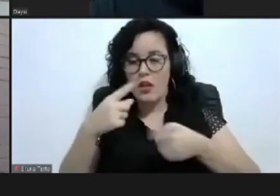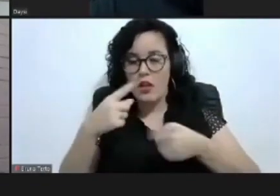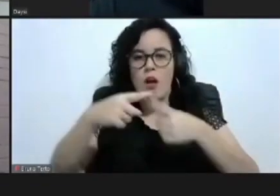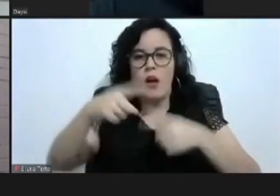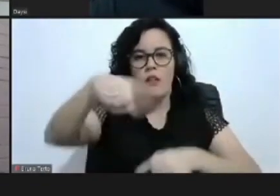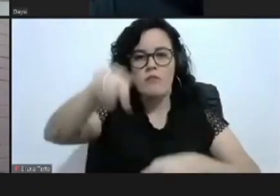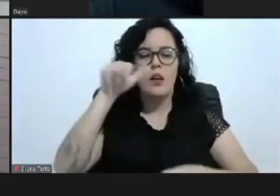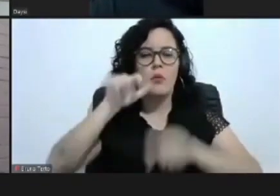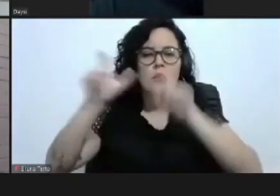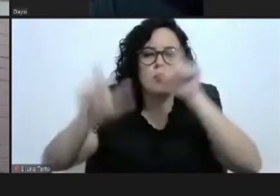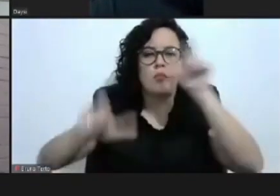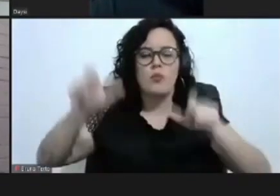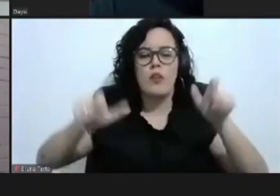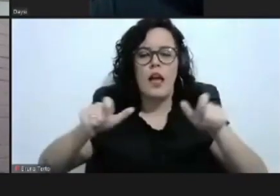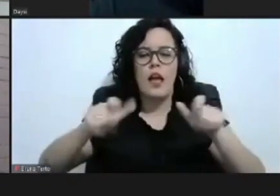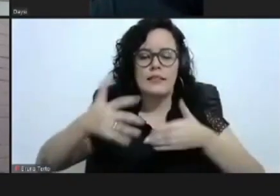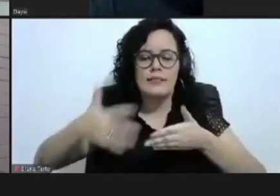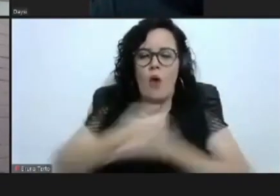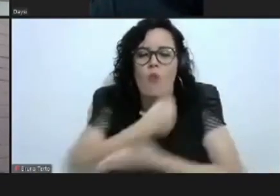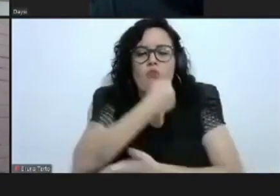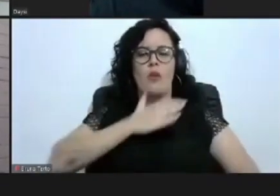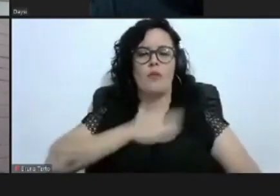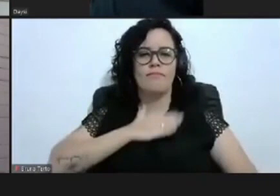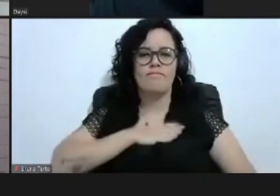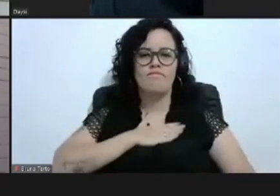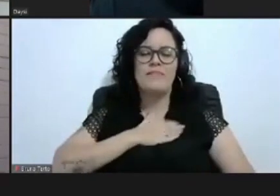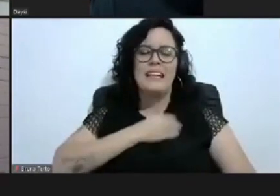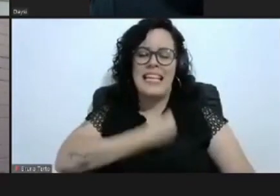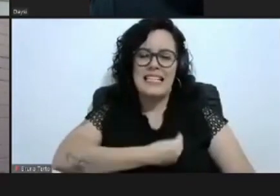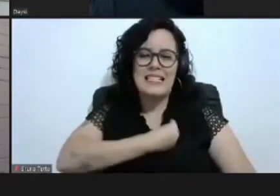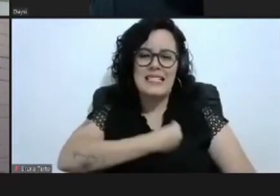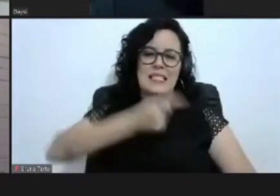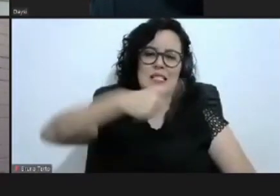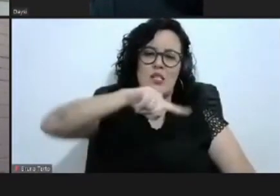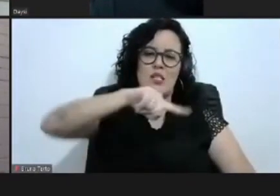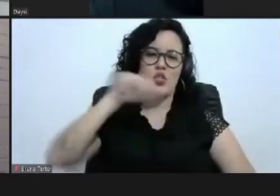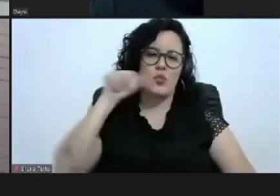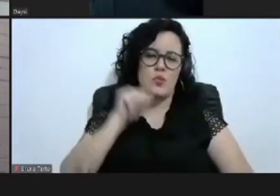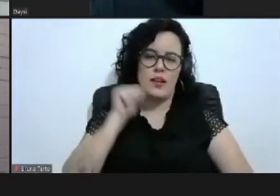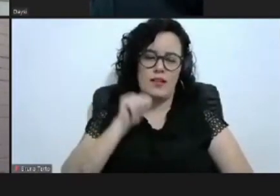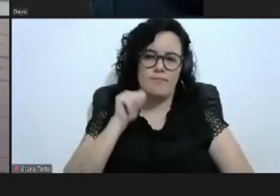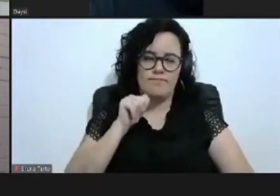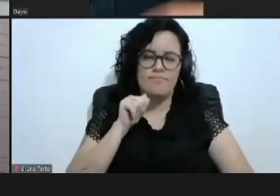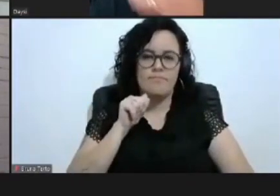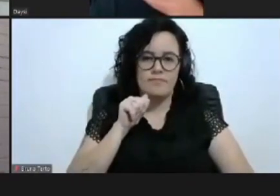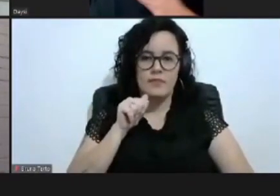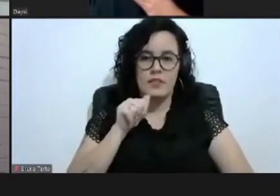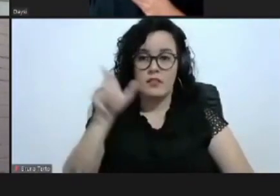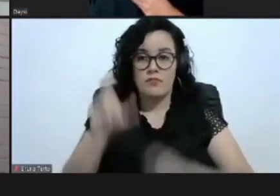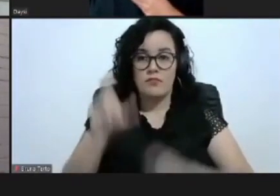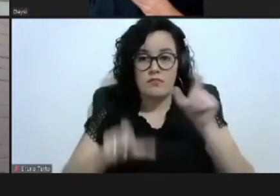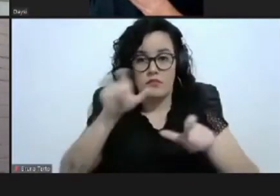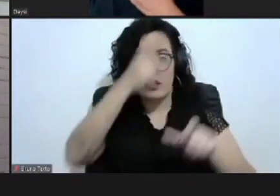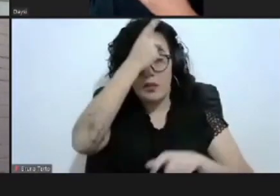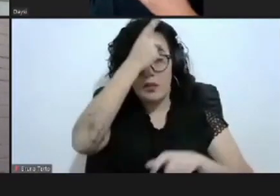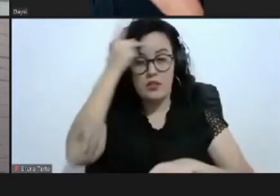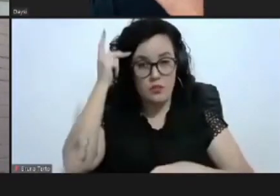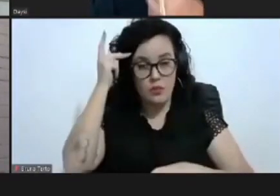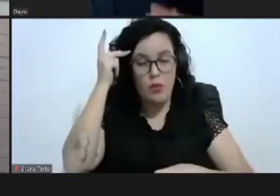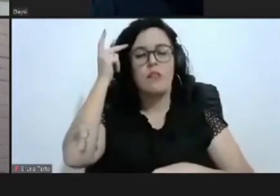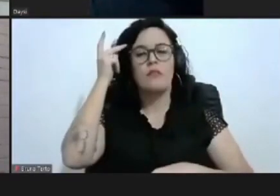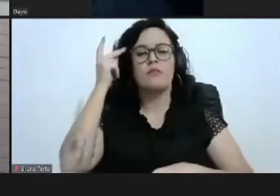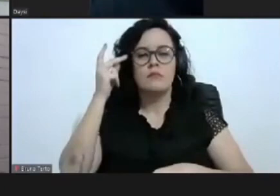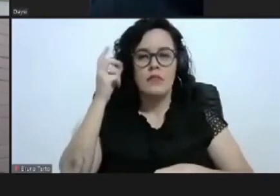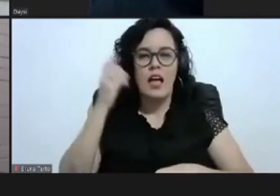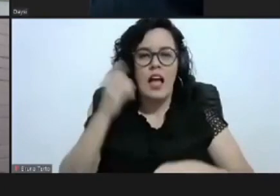É importante que vocês saibam disso, né? Que são essas pessoas, essa gente que nadou